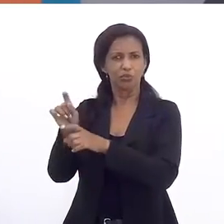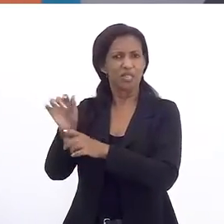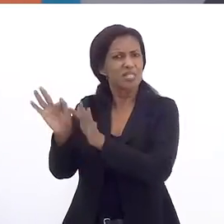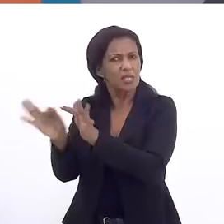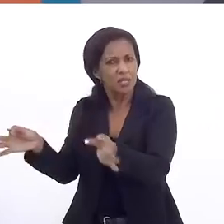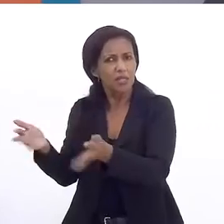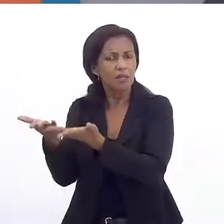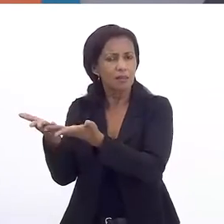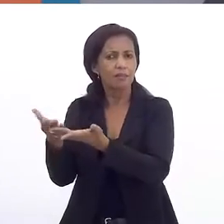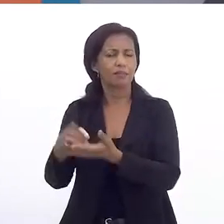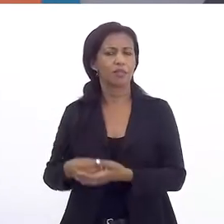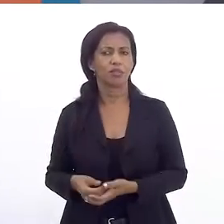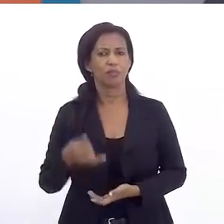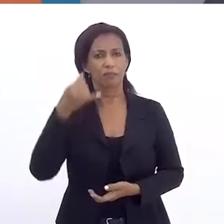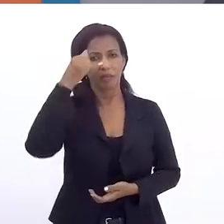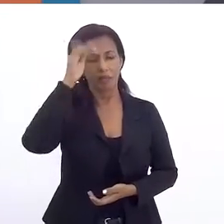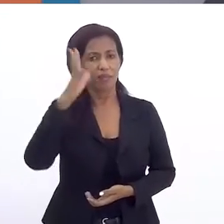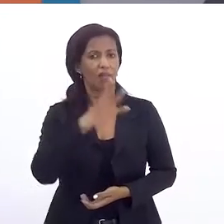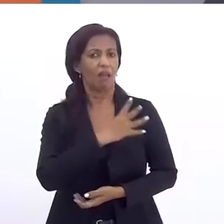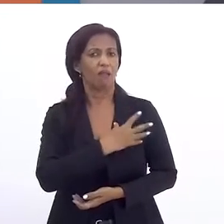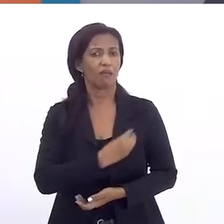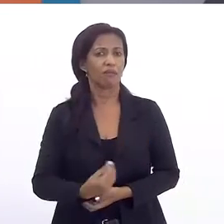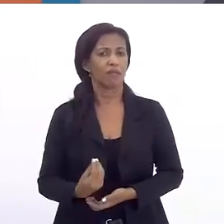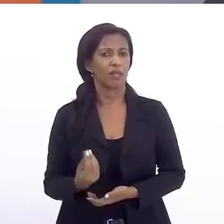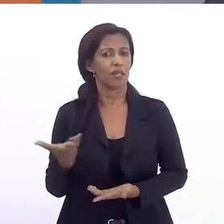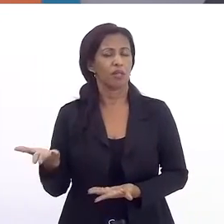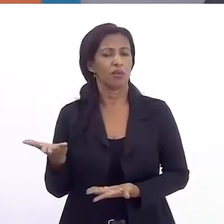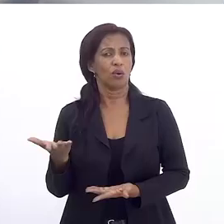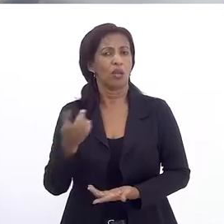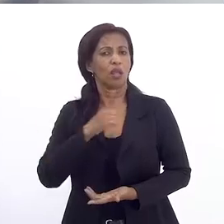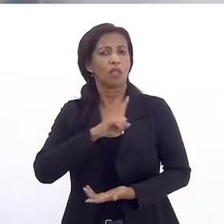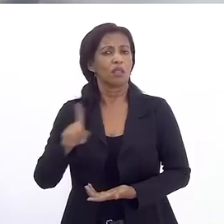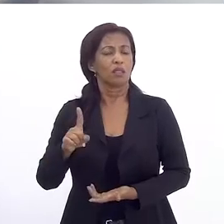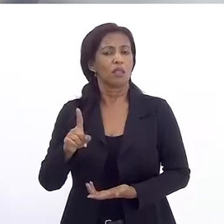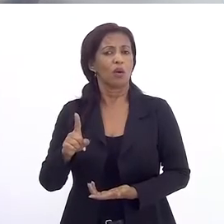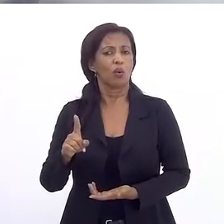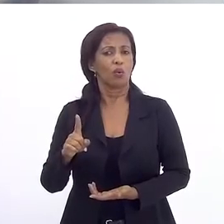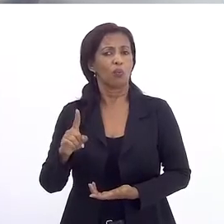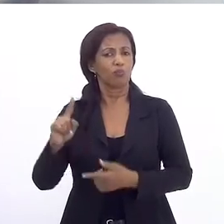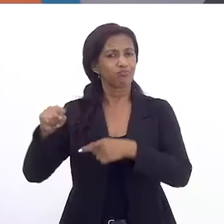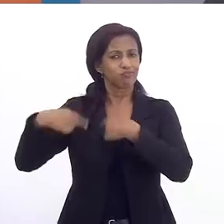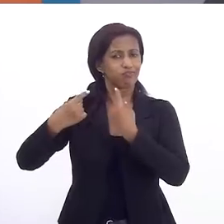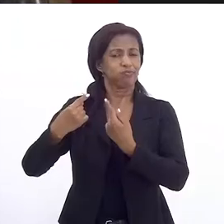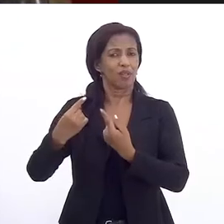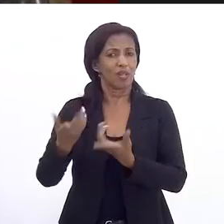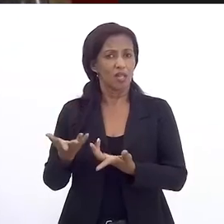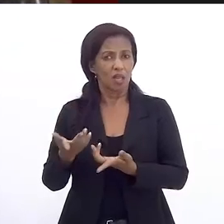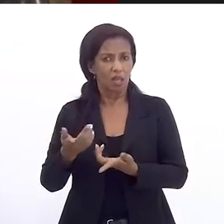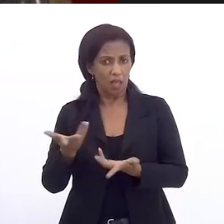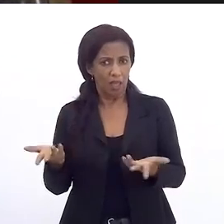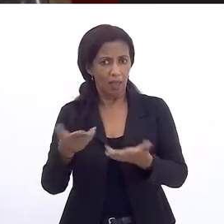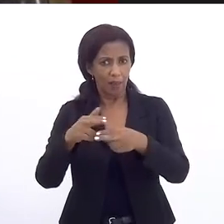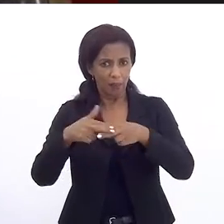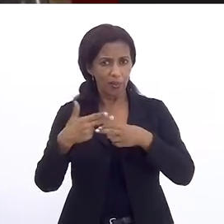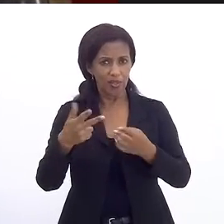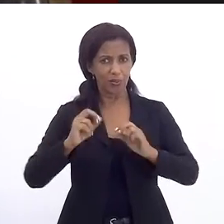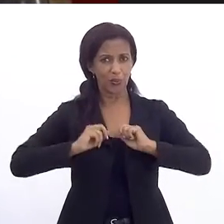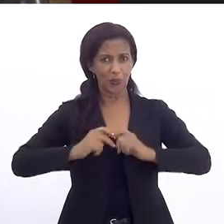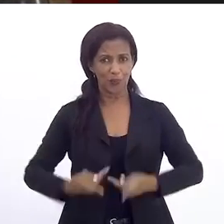casa, de marido, da terceira, quarta, quinta jornada de trabalho, né? A gente tenta, né,